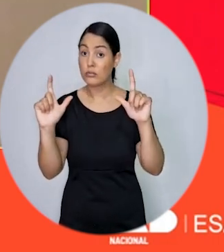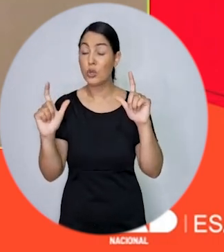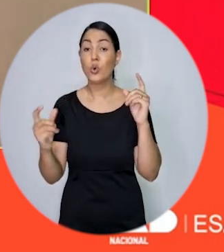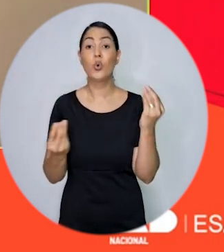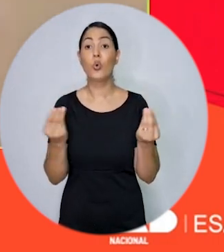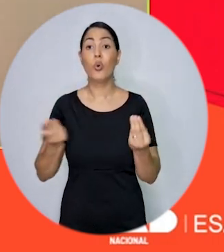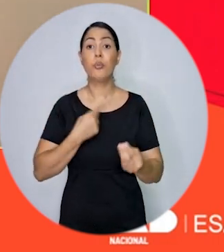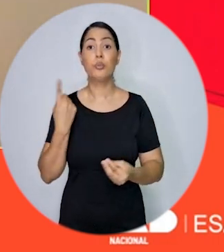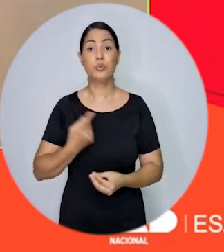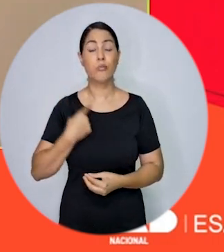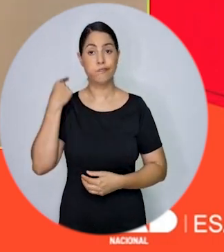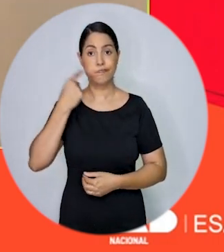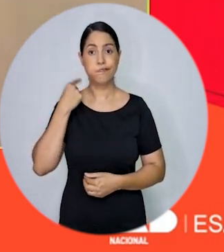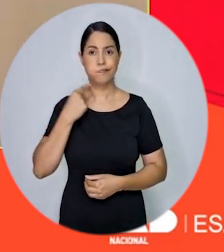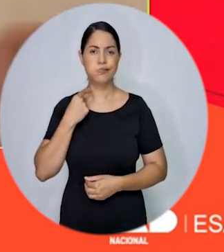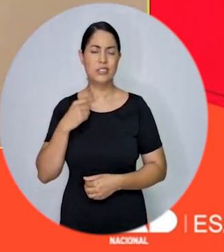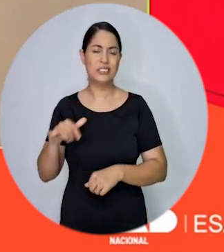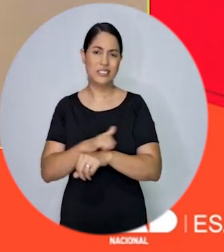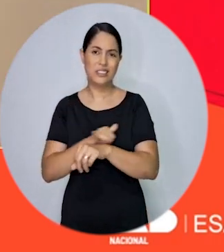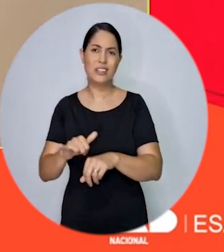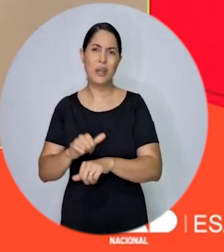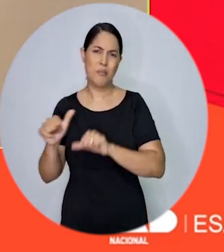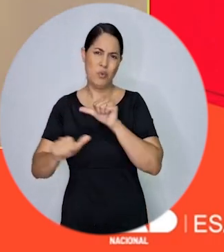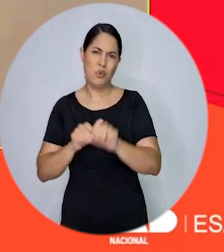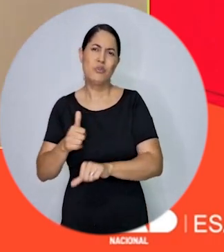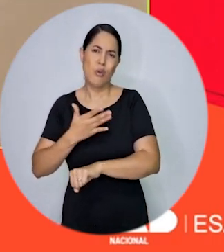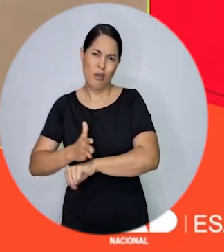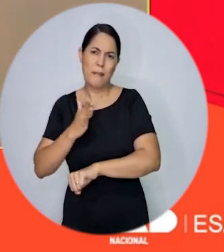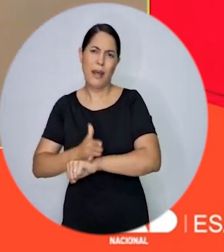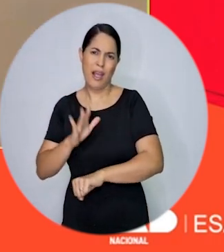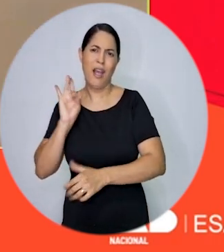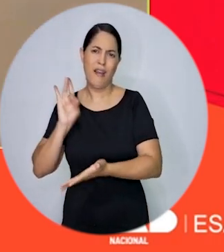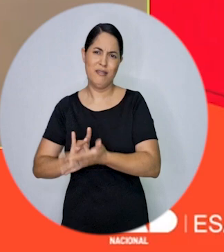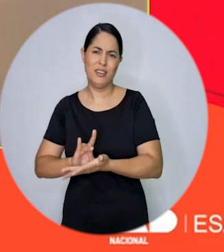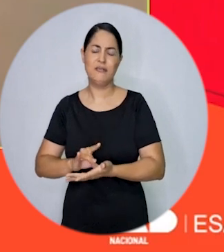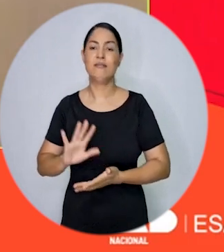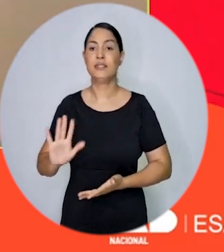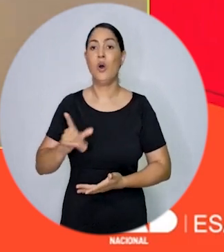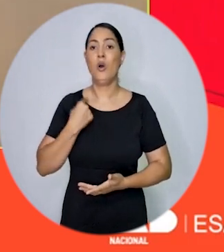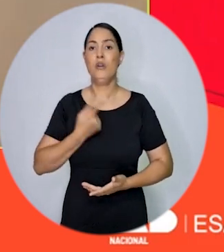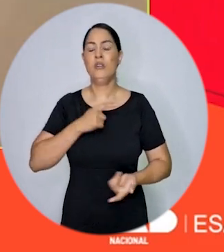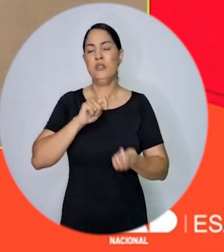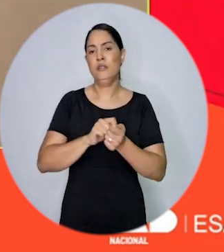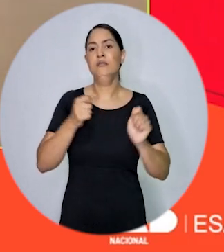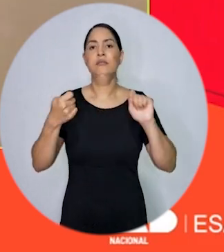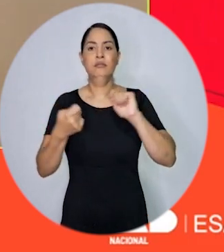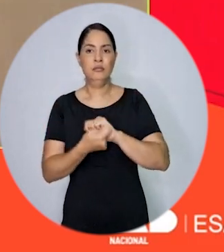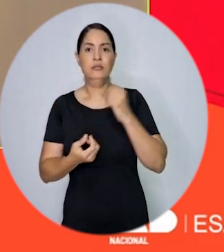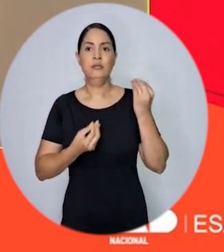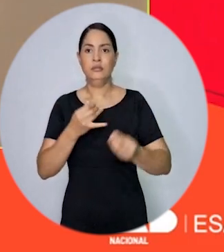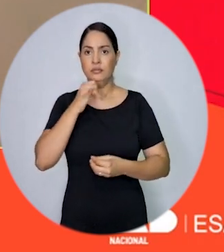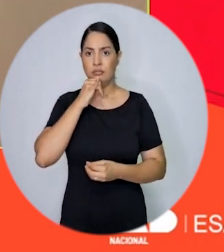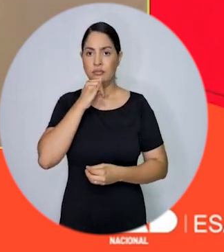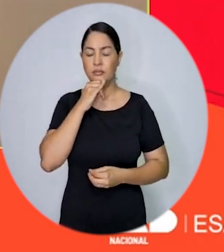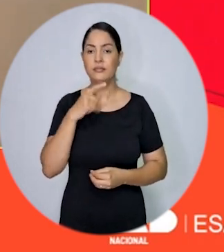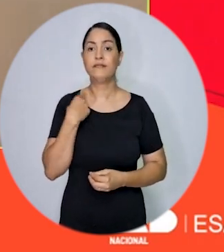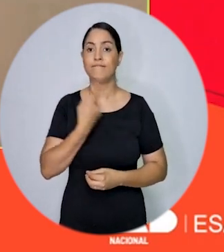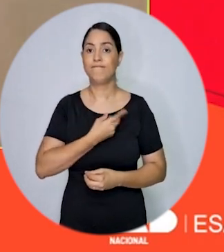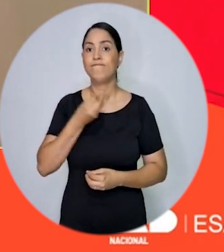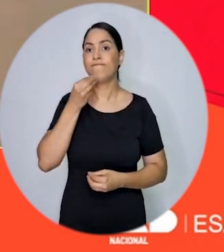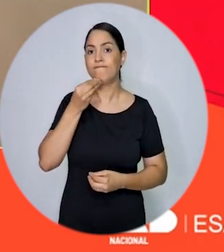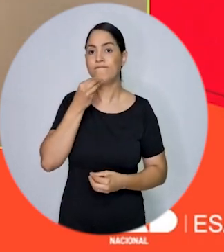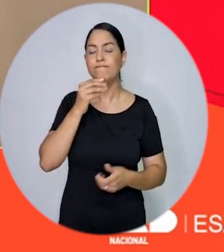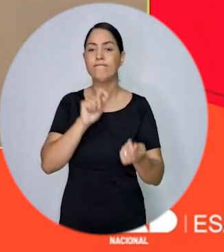que a forma de advogar mudou com os anos. E aí, nós tivemos que nos readaptar, ou pelo menos